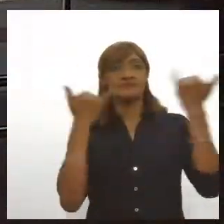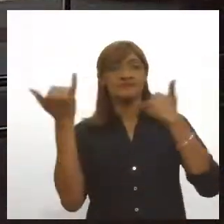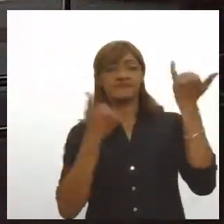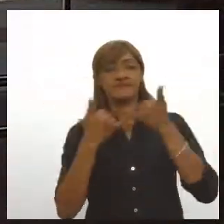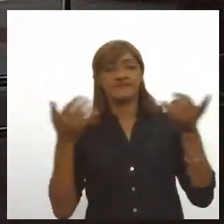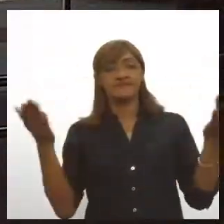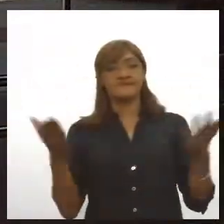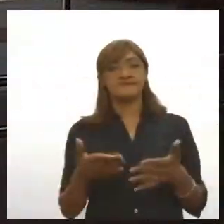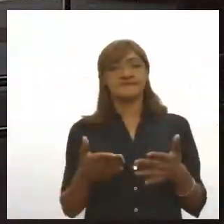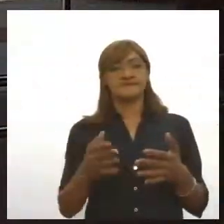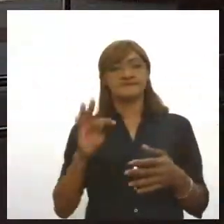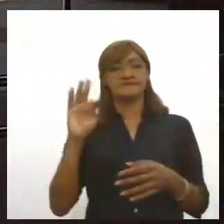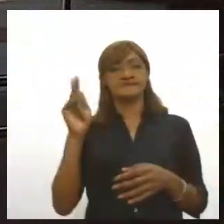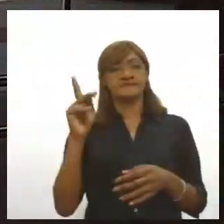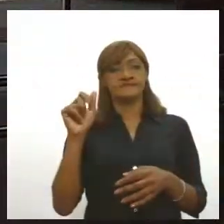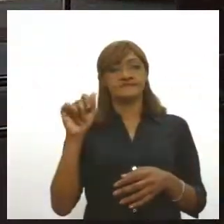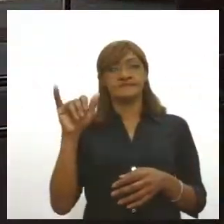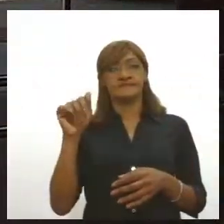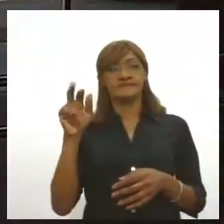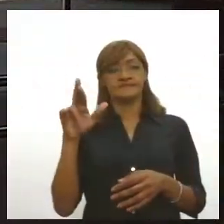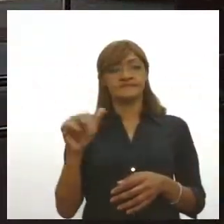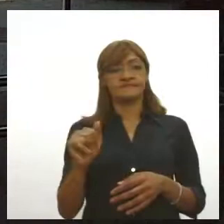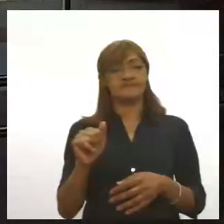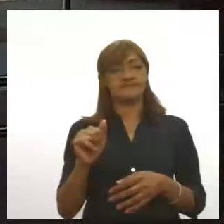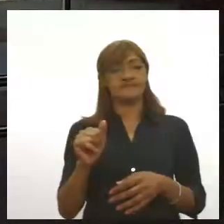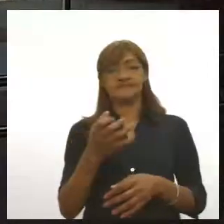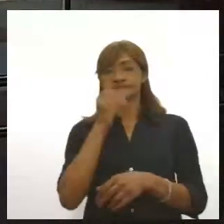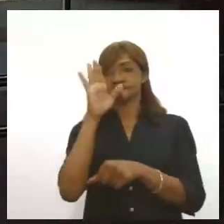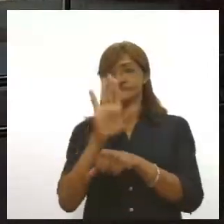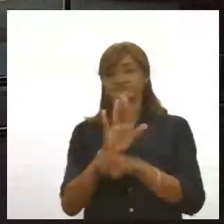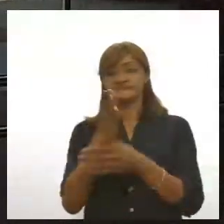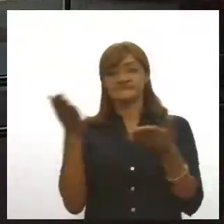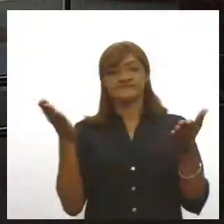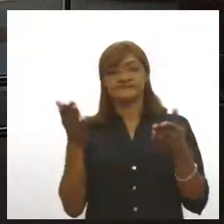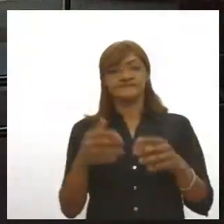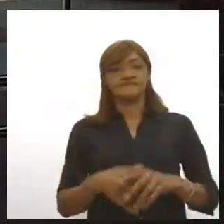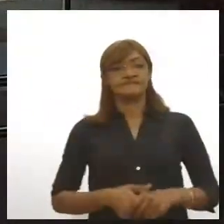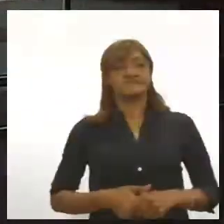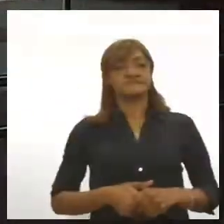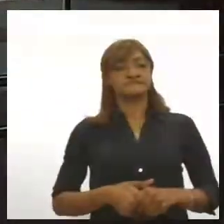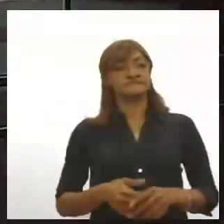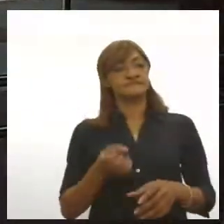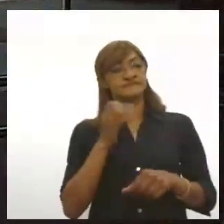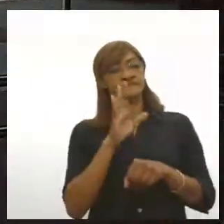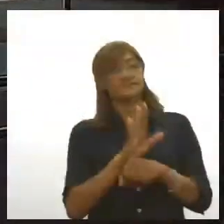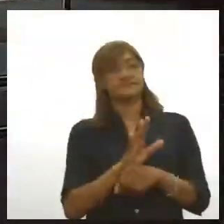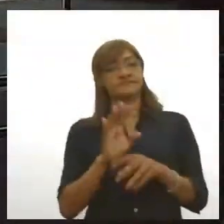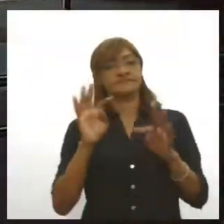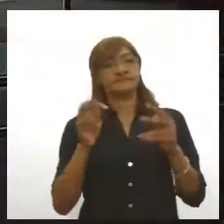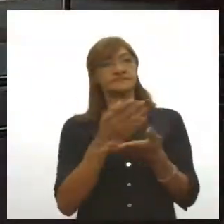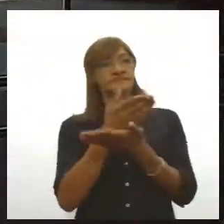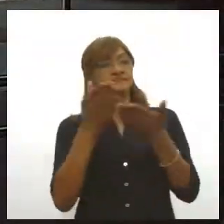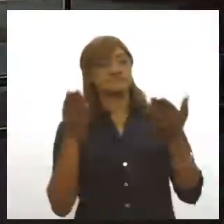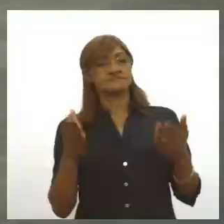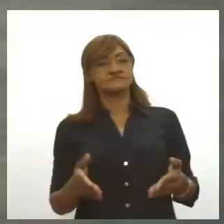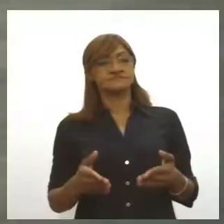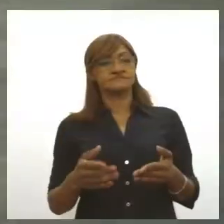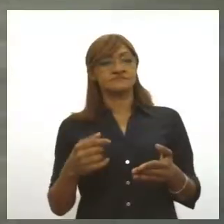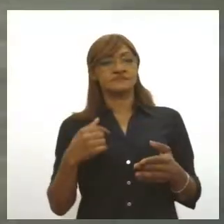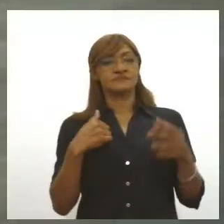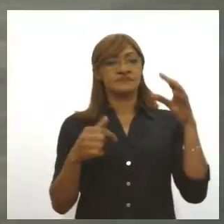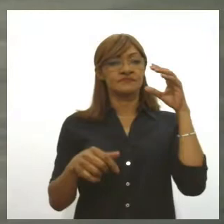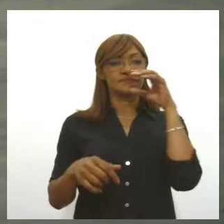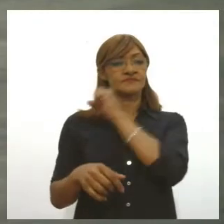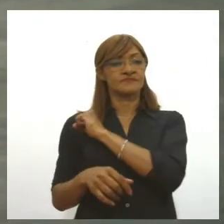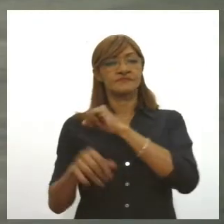Tayara Silva, que já está aqui e traz informações para a gente. Boa tarde, Tayara. Boa tarde, Valquíria. Boa tarde a todos. Olha, vou ser bem rapidinho nas notícias de